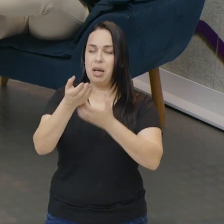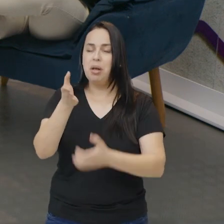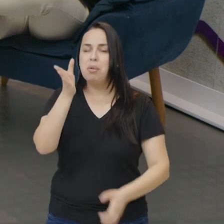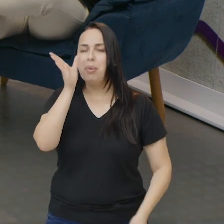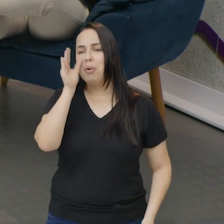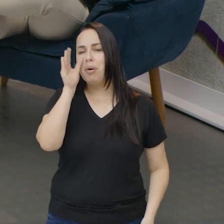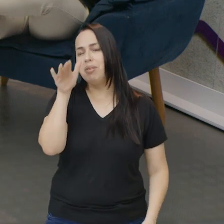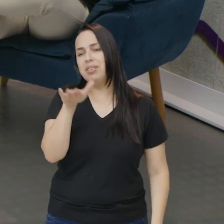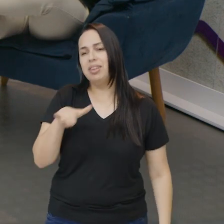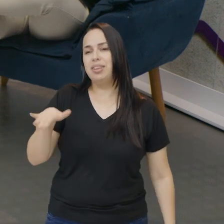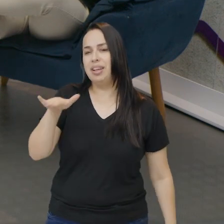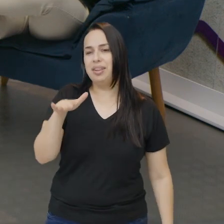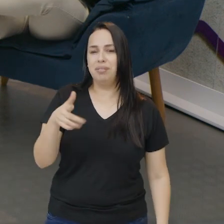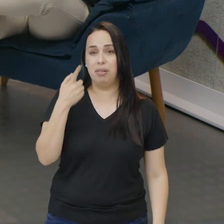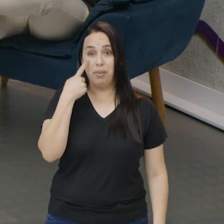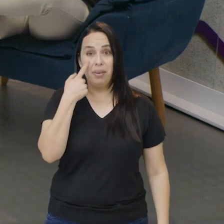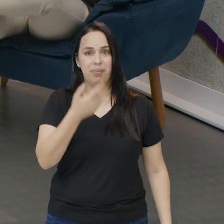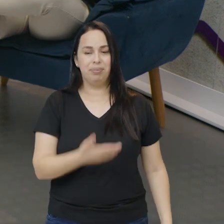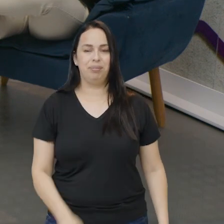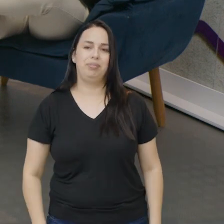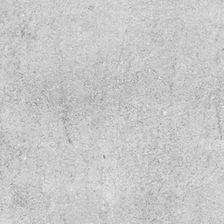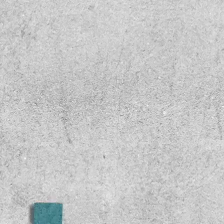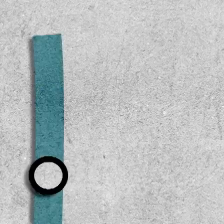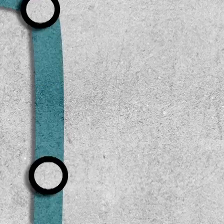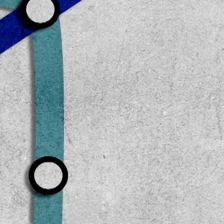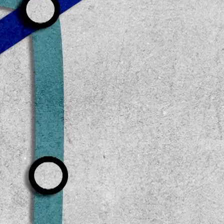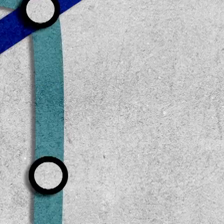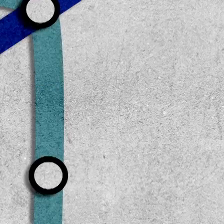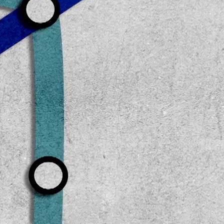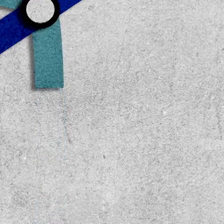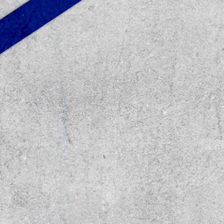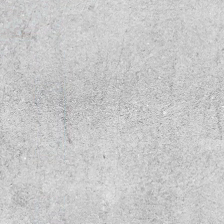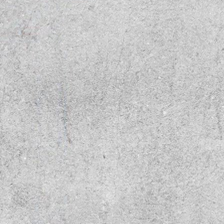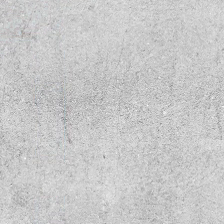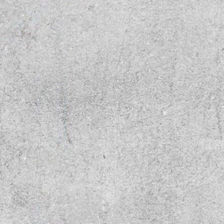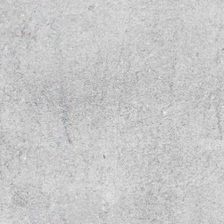e curiosidades sobre essa profissão. Vamos ver?